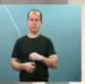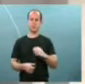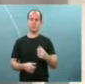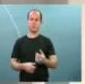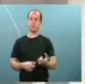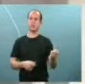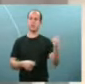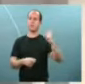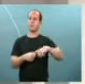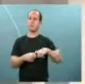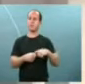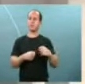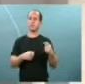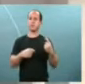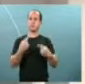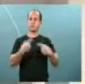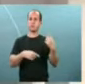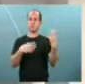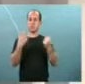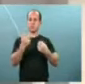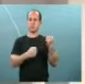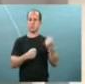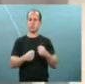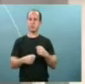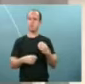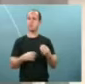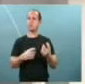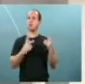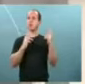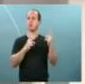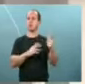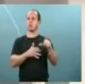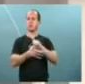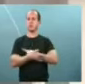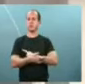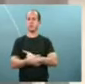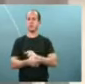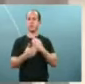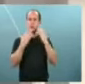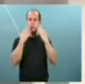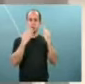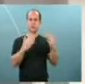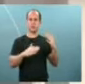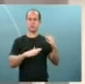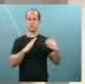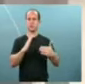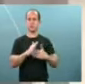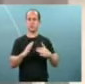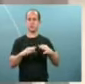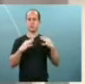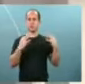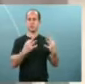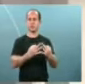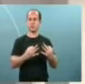a retomada do programa do leite, como era antigamente, atendendo aí a todas as